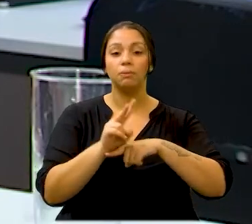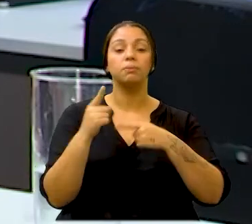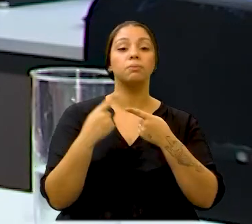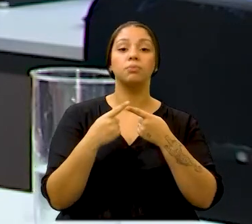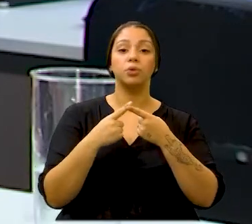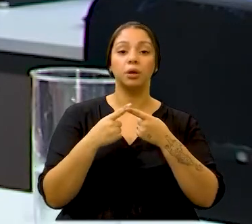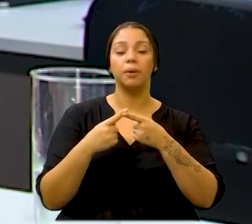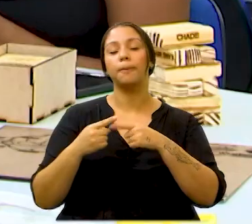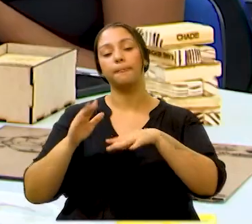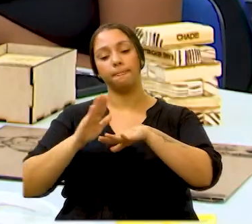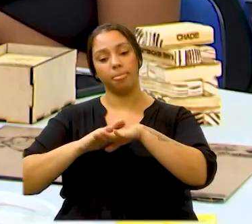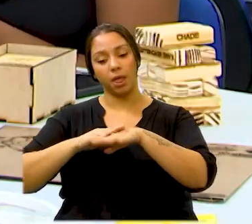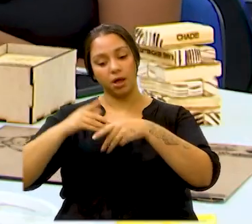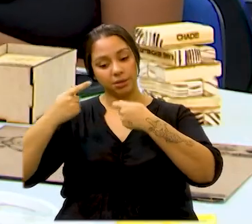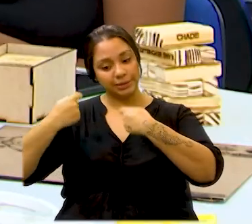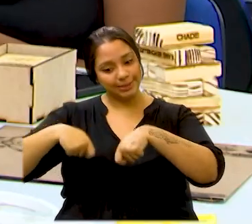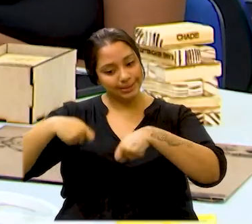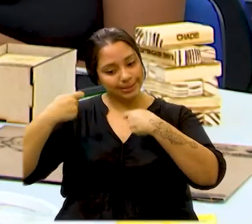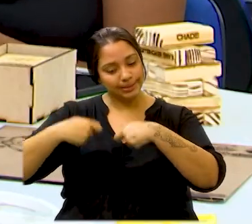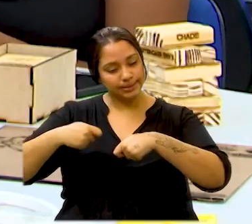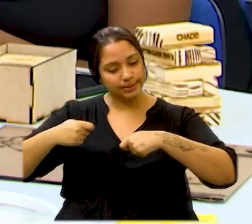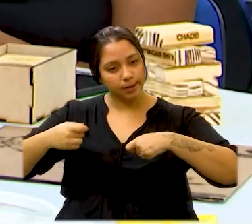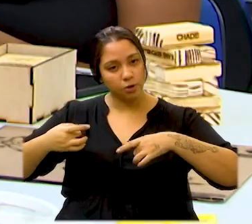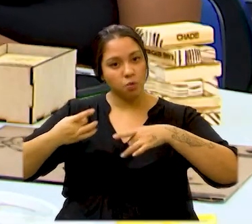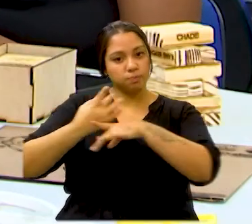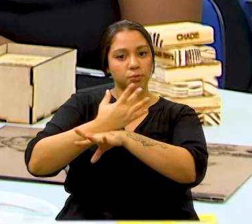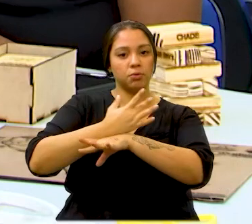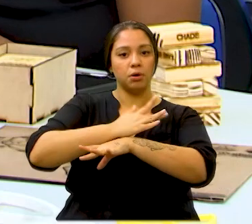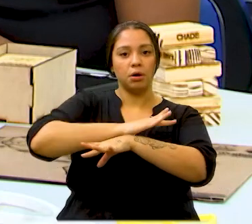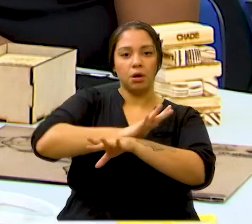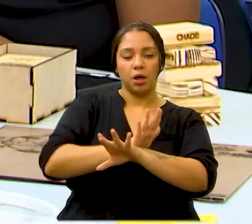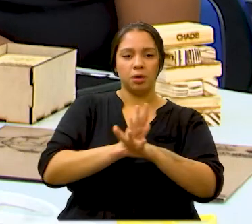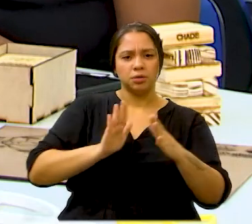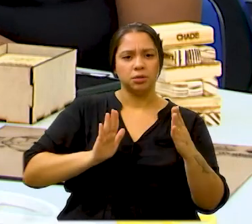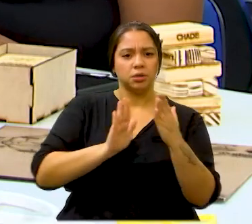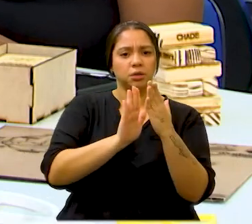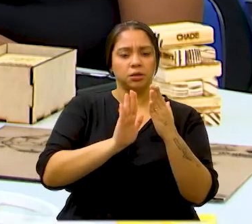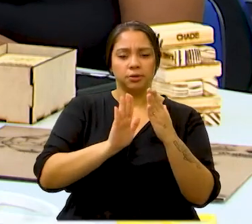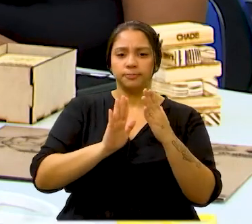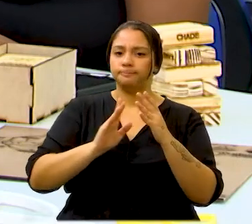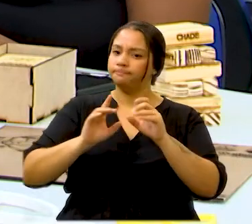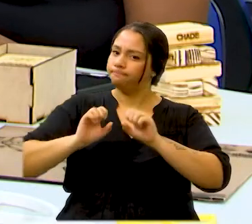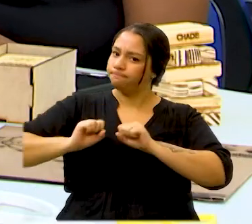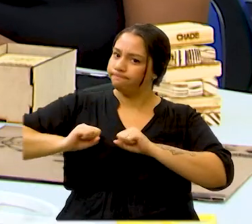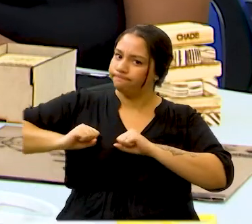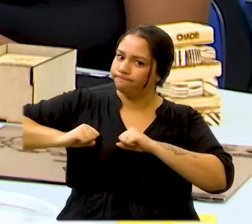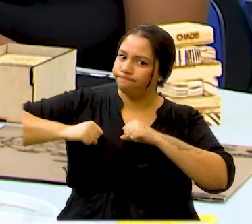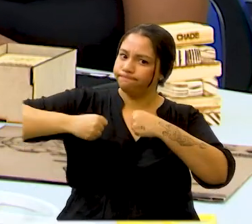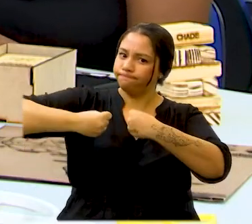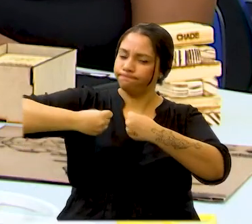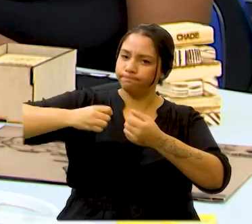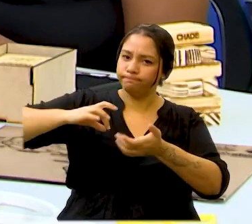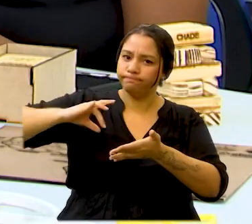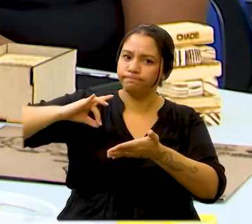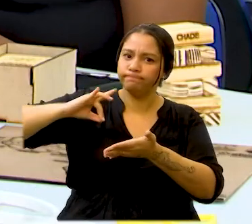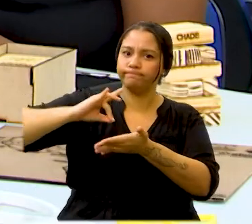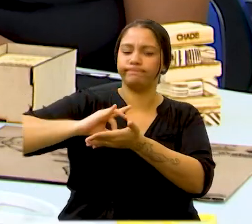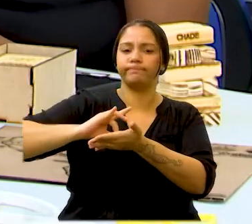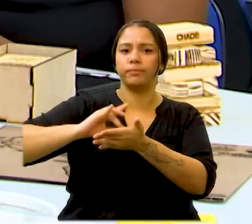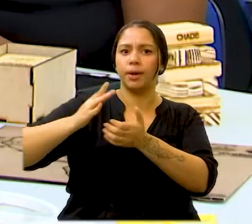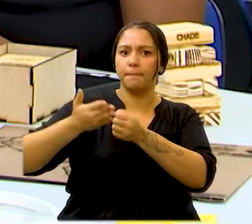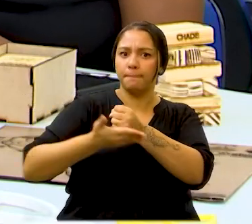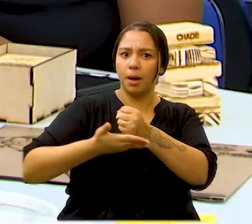Porque a ação necessária para enfrentar o racismo, ela tem que ser tão intensa,